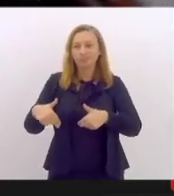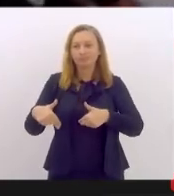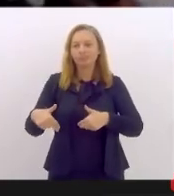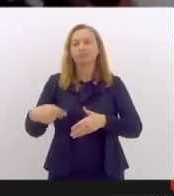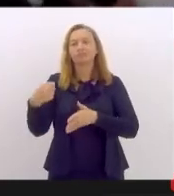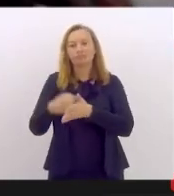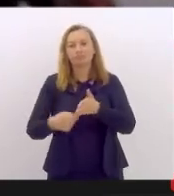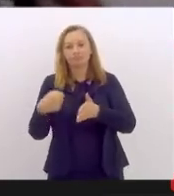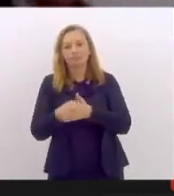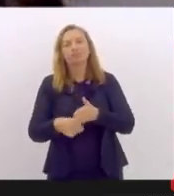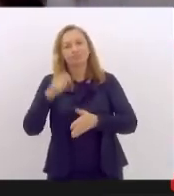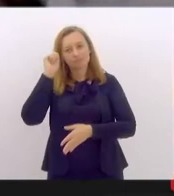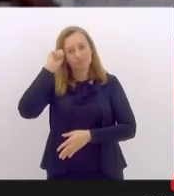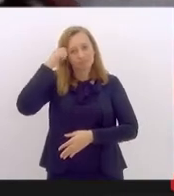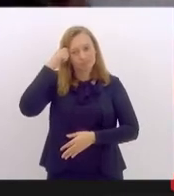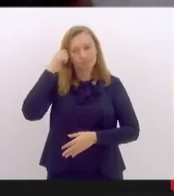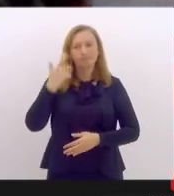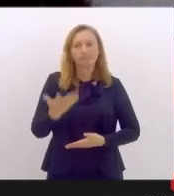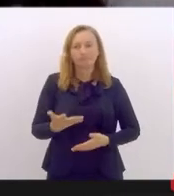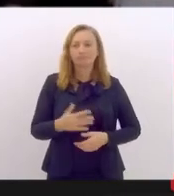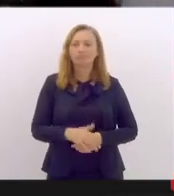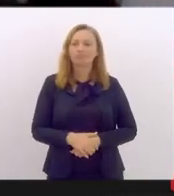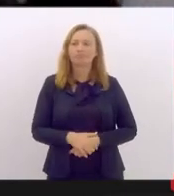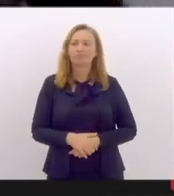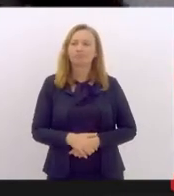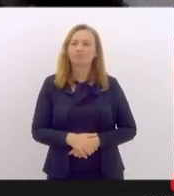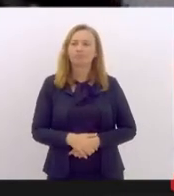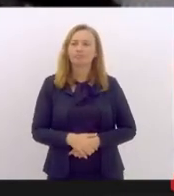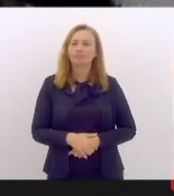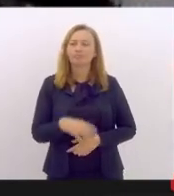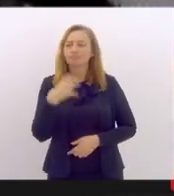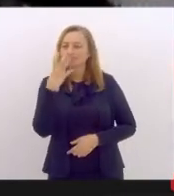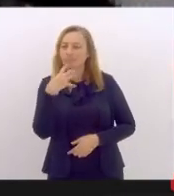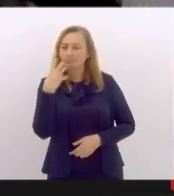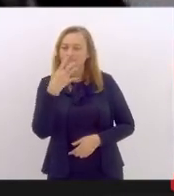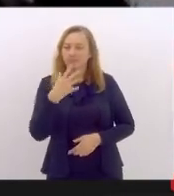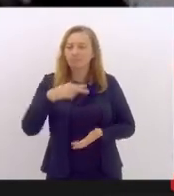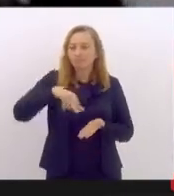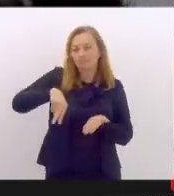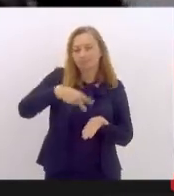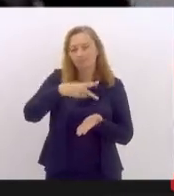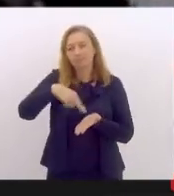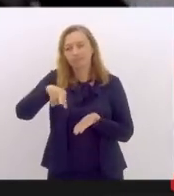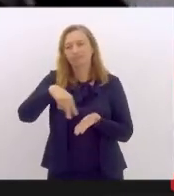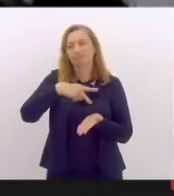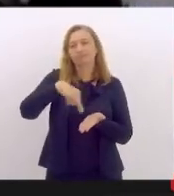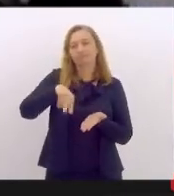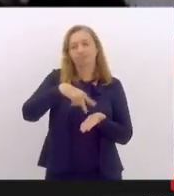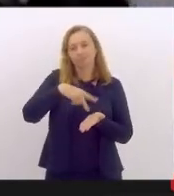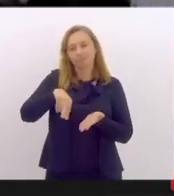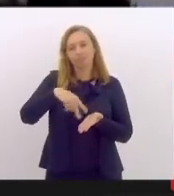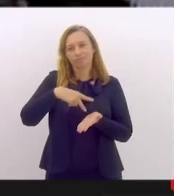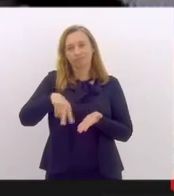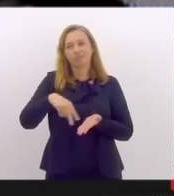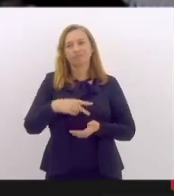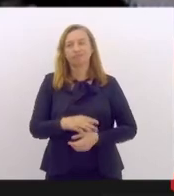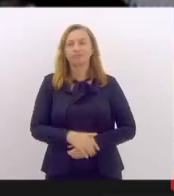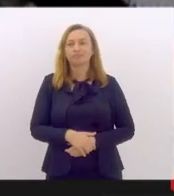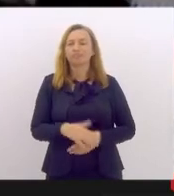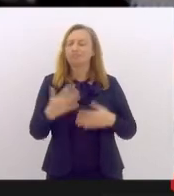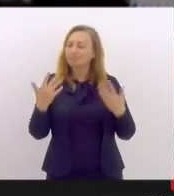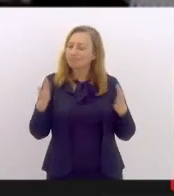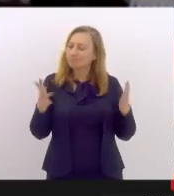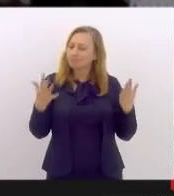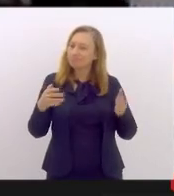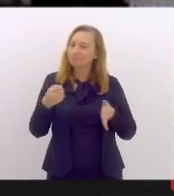que fez isso muito bem através das Artes da música da dança então só Celebrar aí essa luta